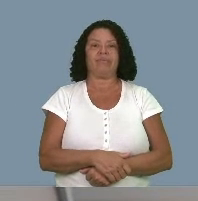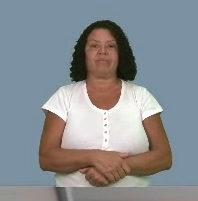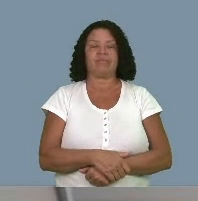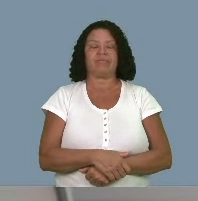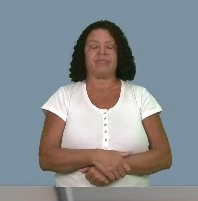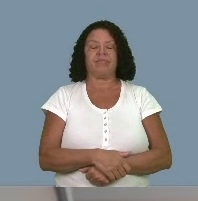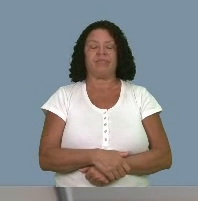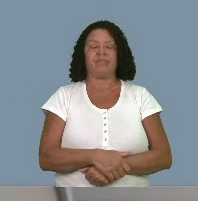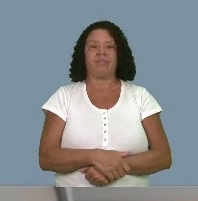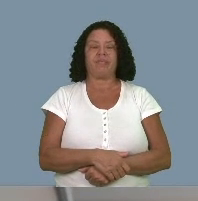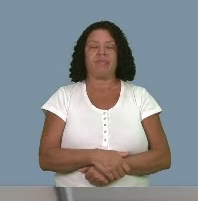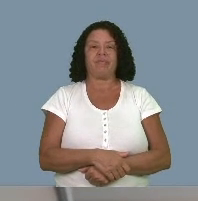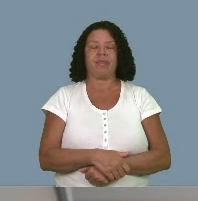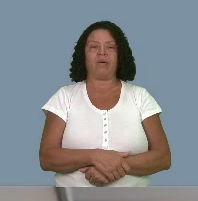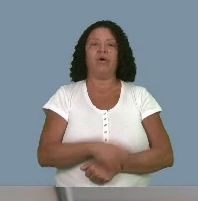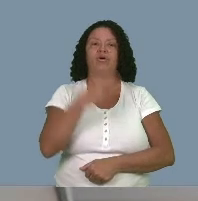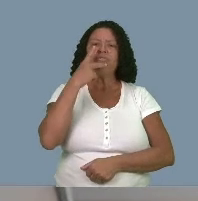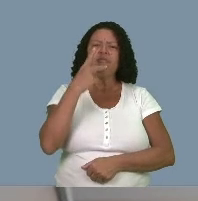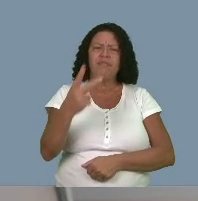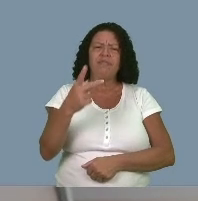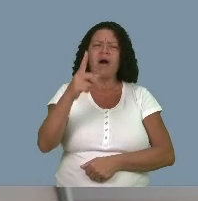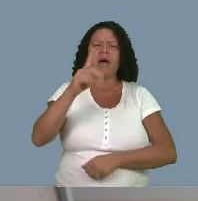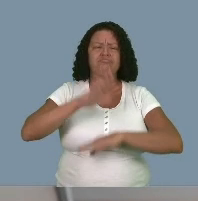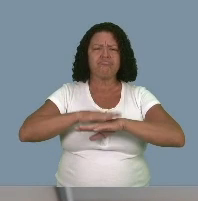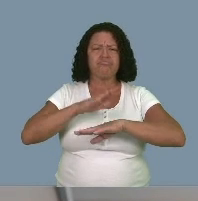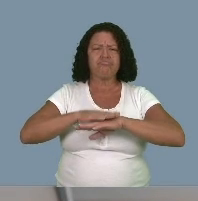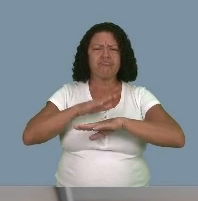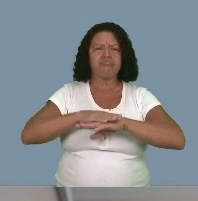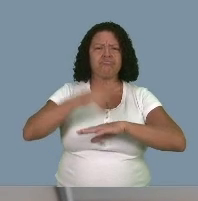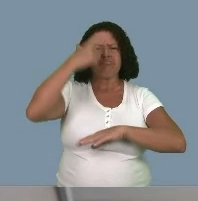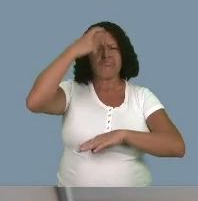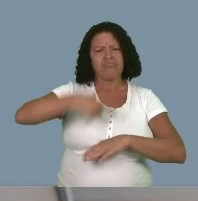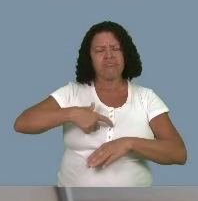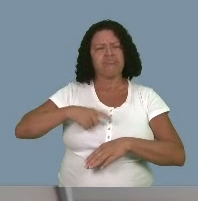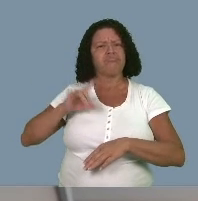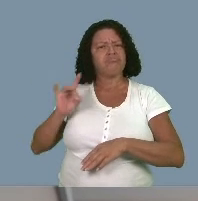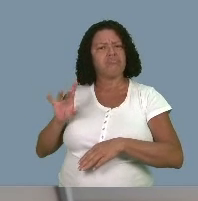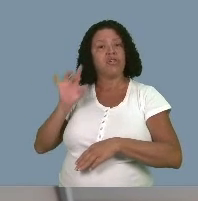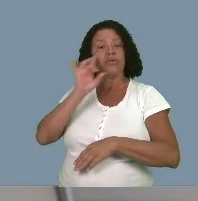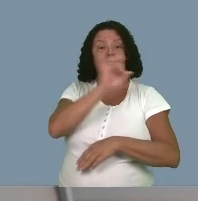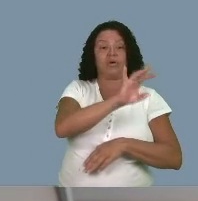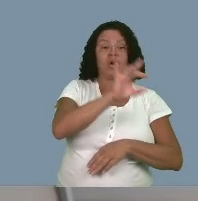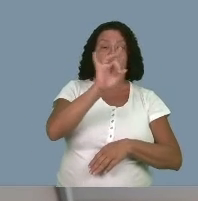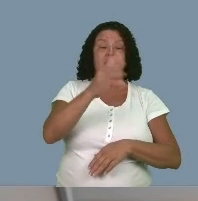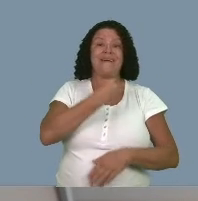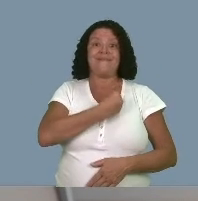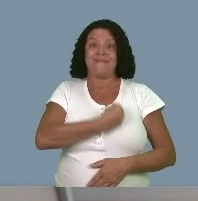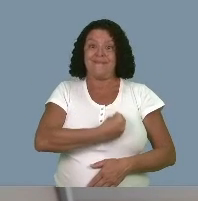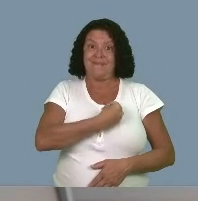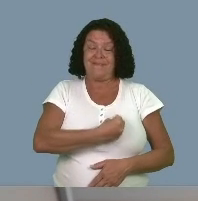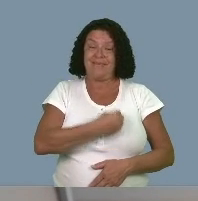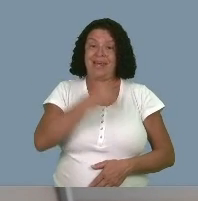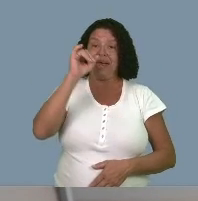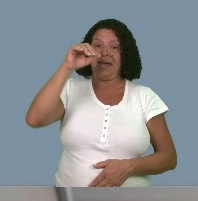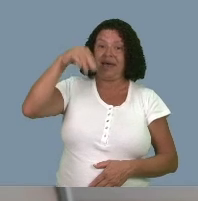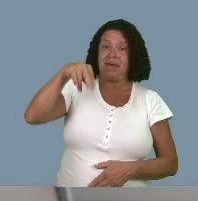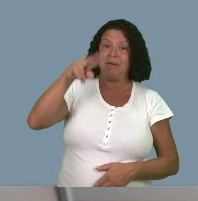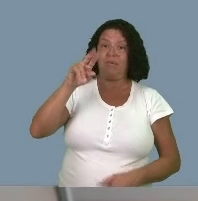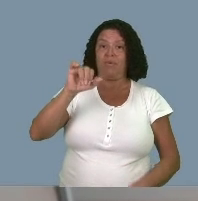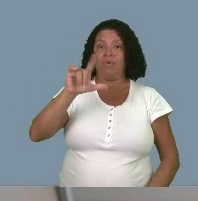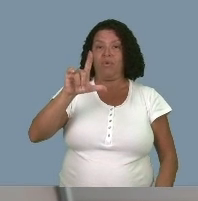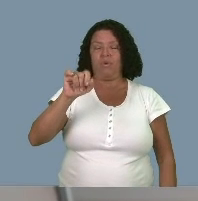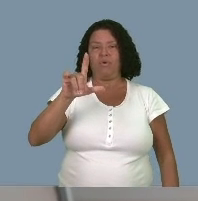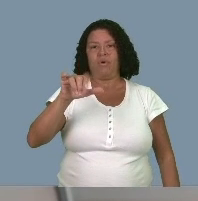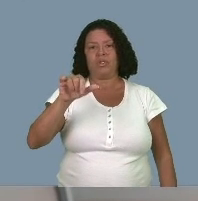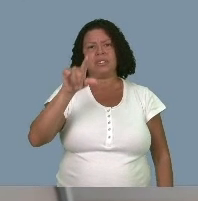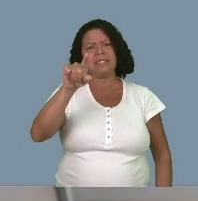A questão da imunologia pessoal está programada para cada vida, tendo-se em vista o seu